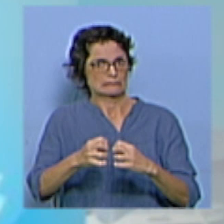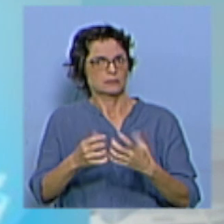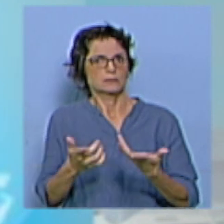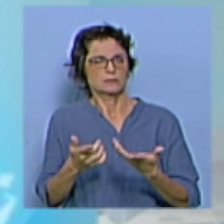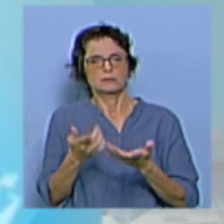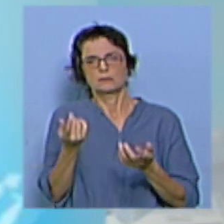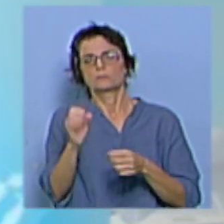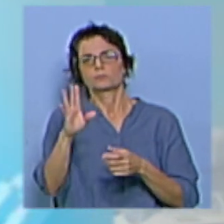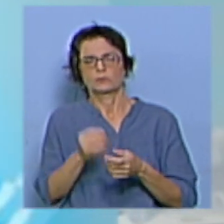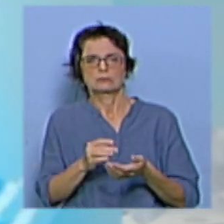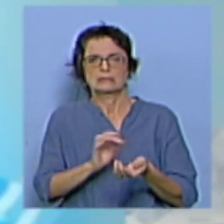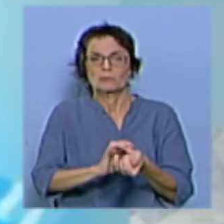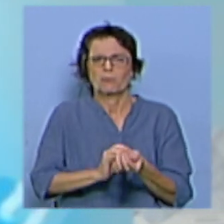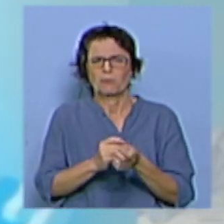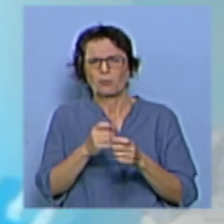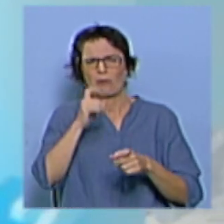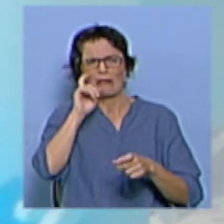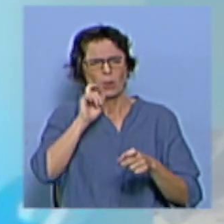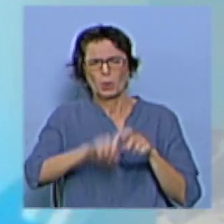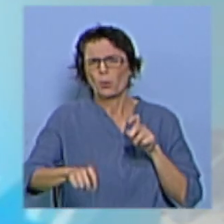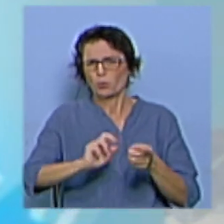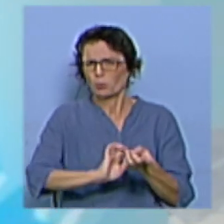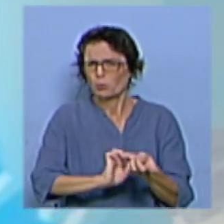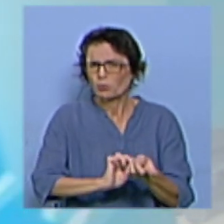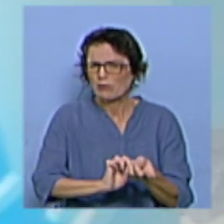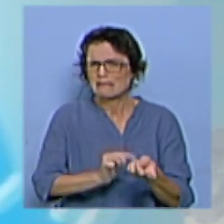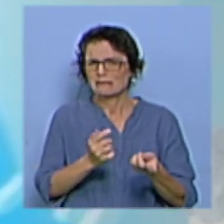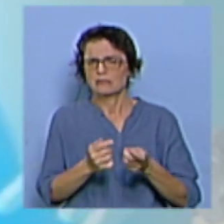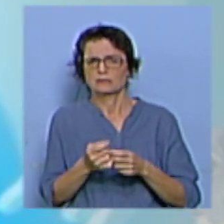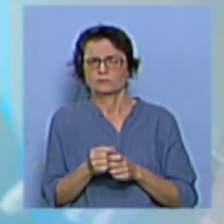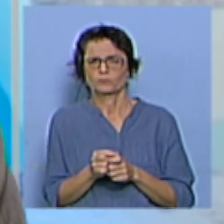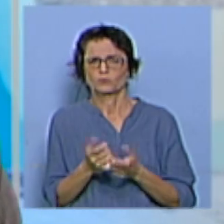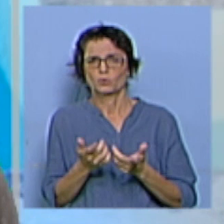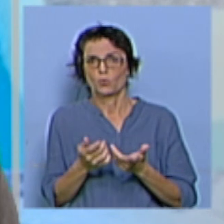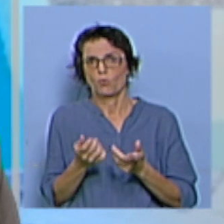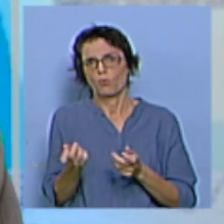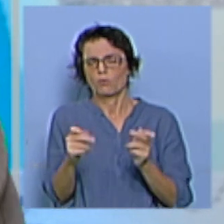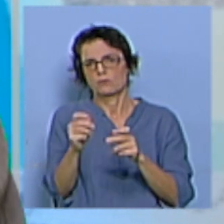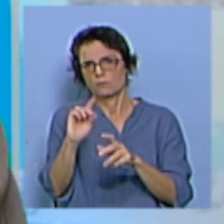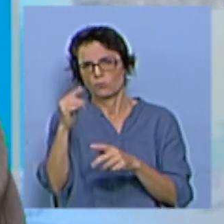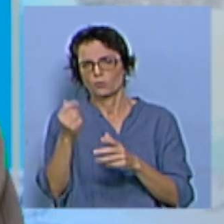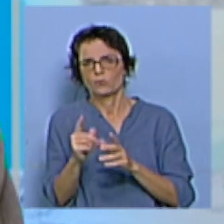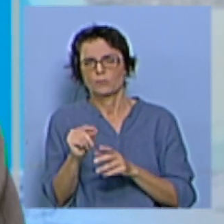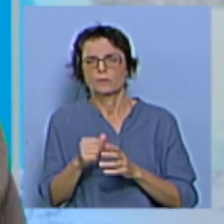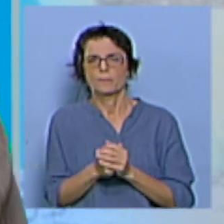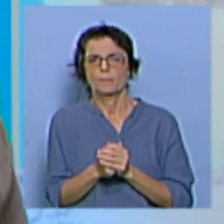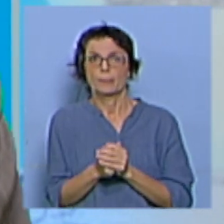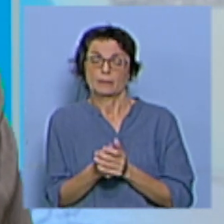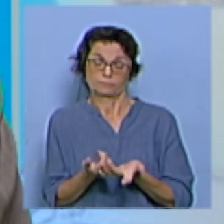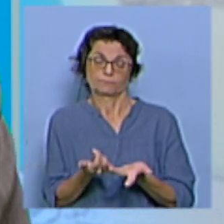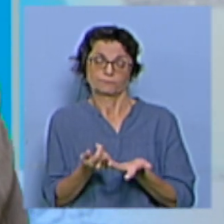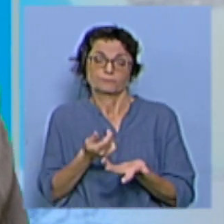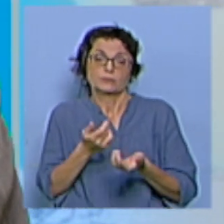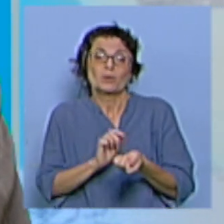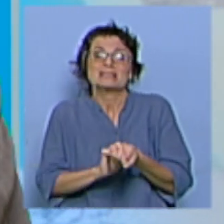o racismo? E não vamos, enfim, analisar noutros países, falemos de Portugal. Olha, relativamente ao racismo, ele é, a todos os